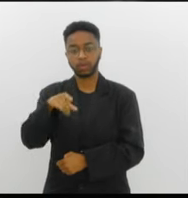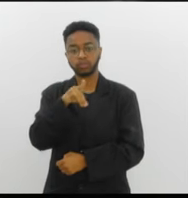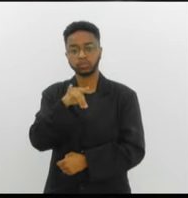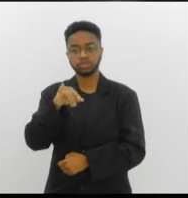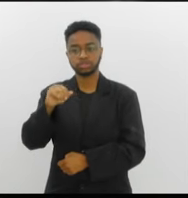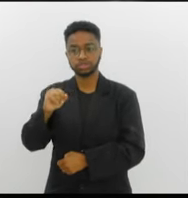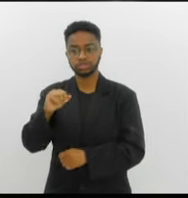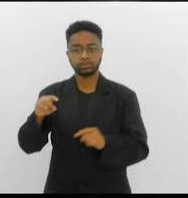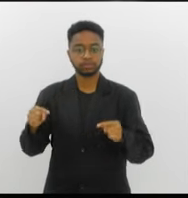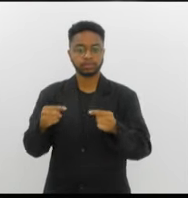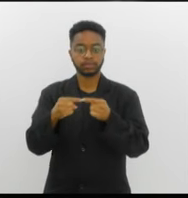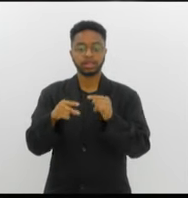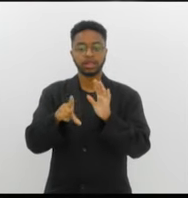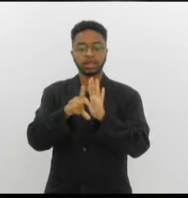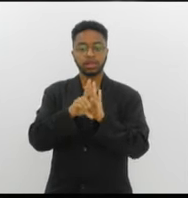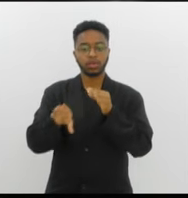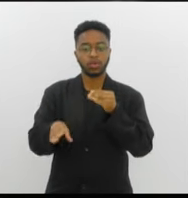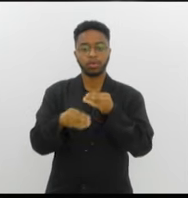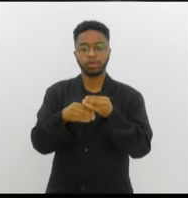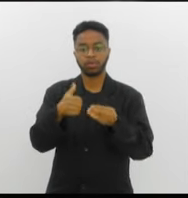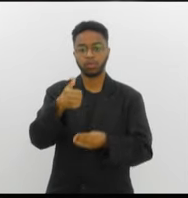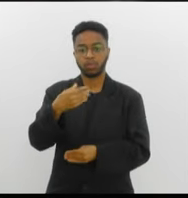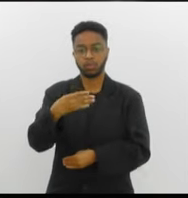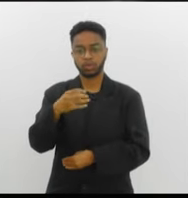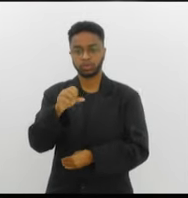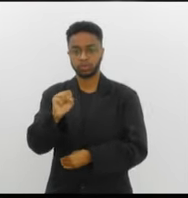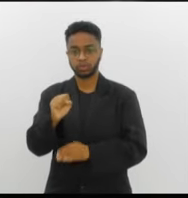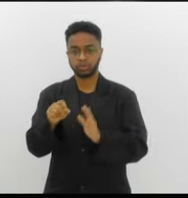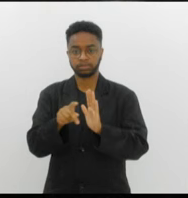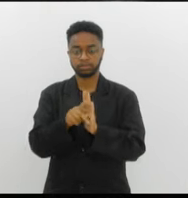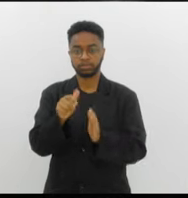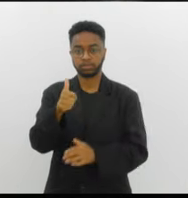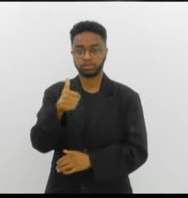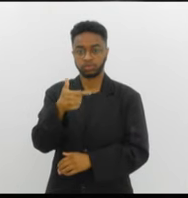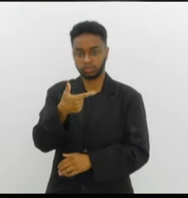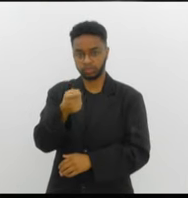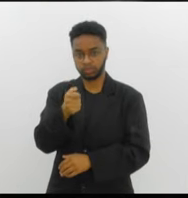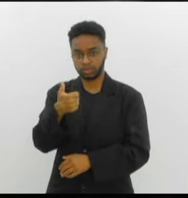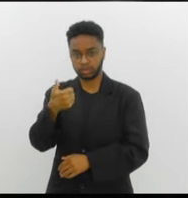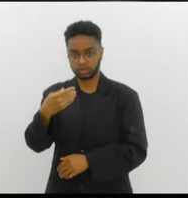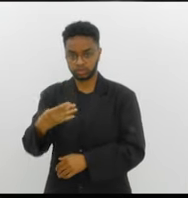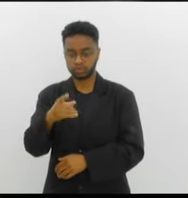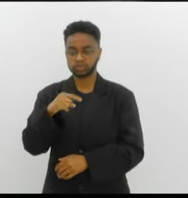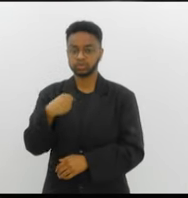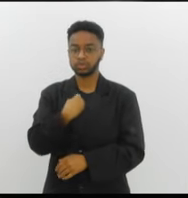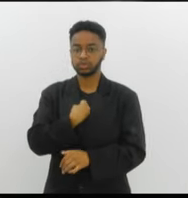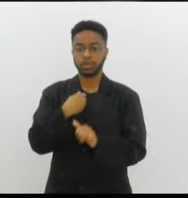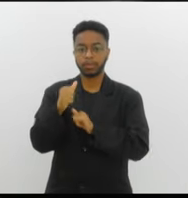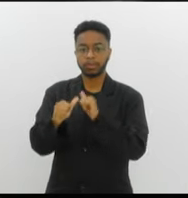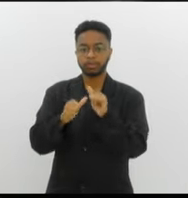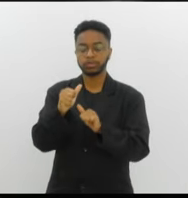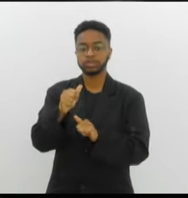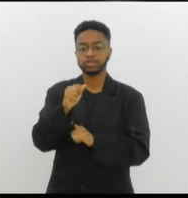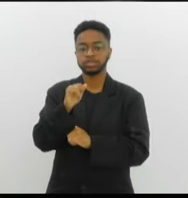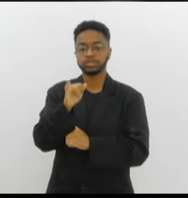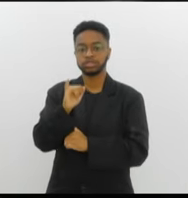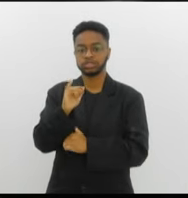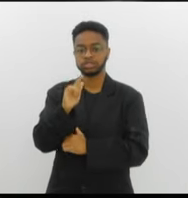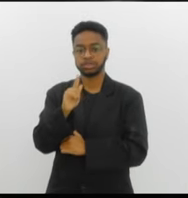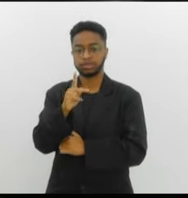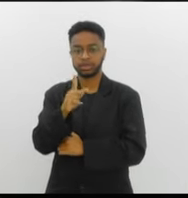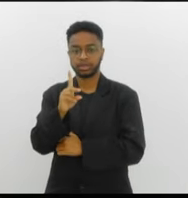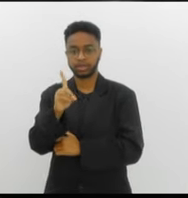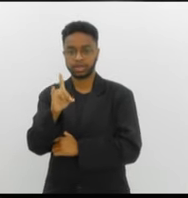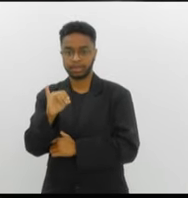através da Lei Complementar 148 de 2014, nós saímos da correção de GPDI mais 6 para